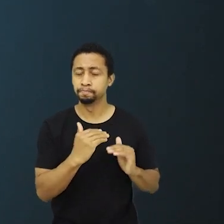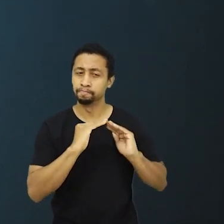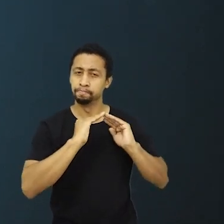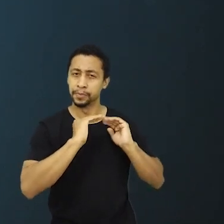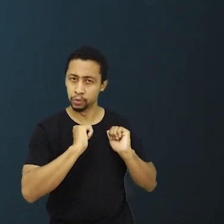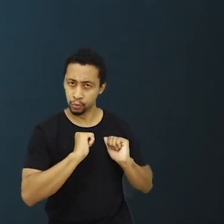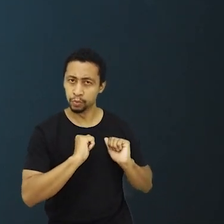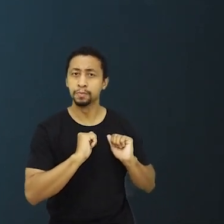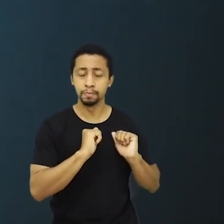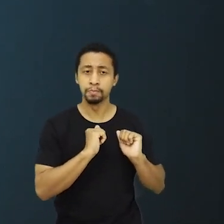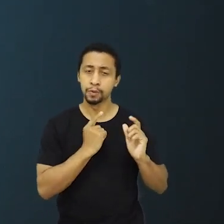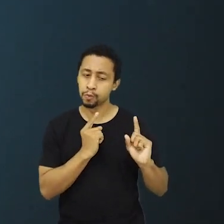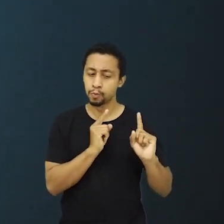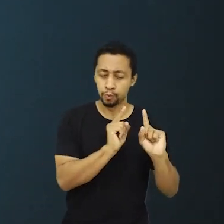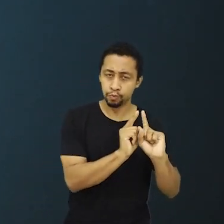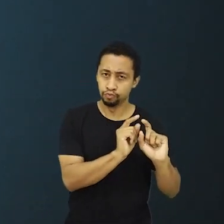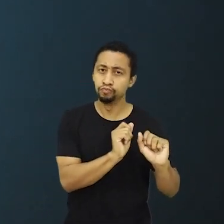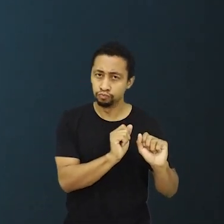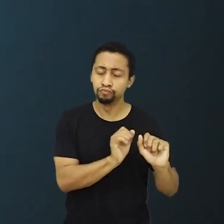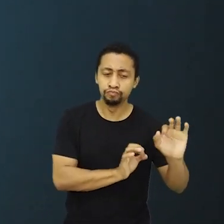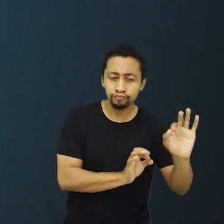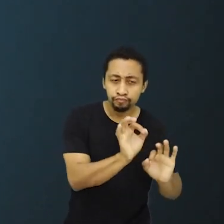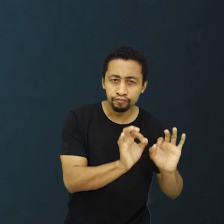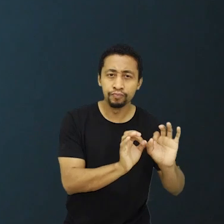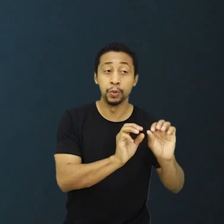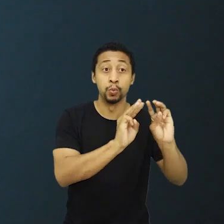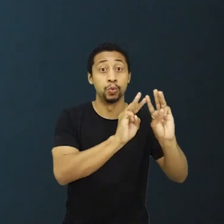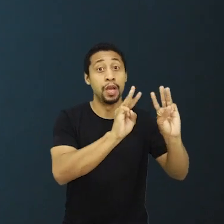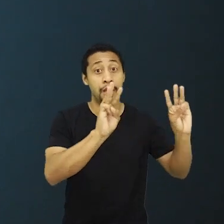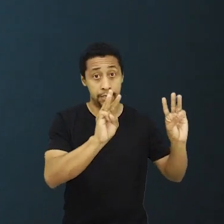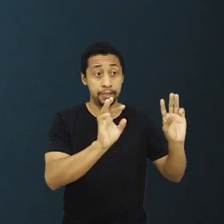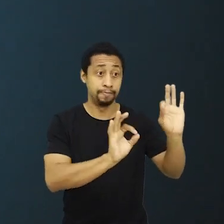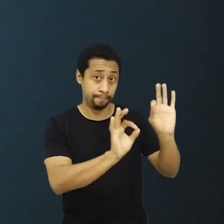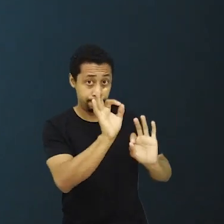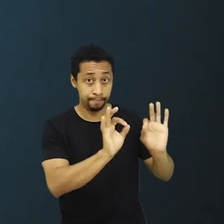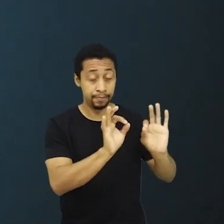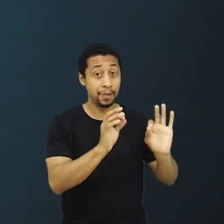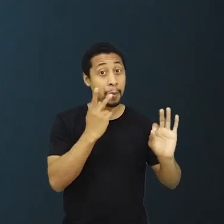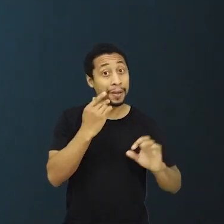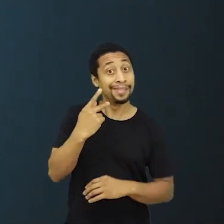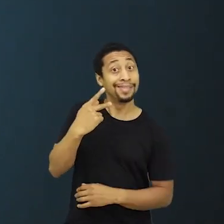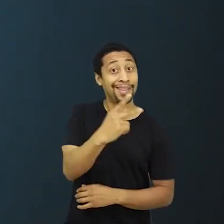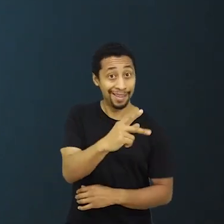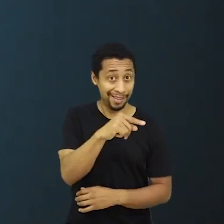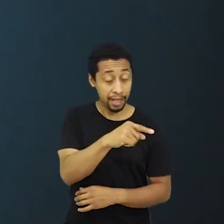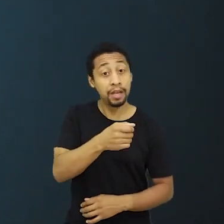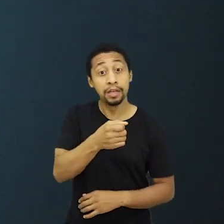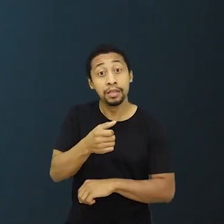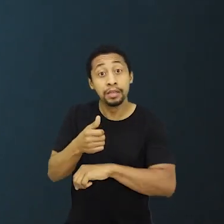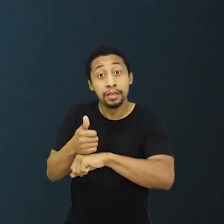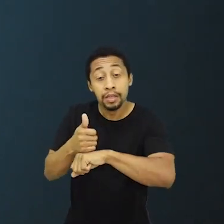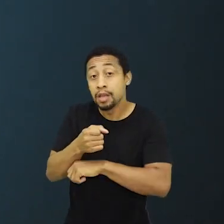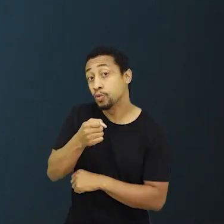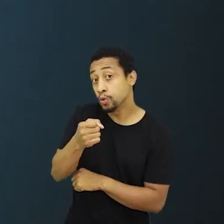ajuda para produzir com ela um site sobre a obra do pai dela, que foi um jornalista durante a ditadura, já tinha